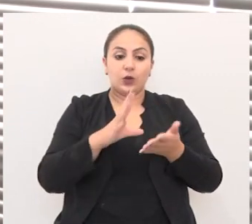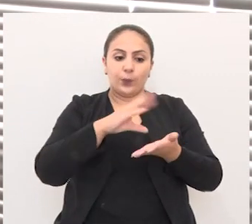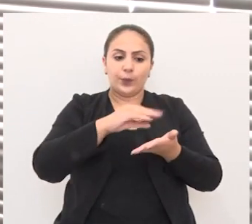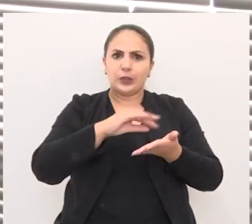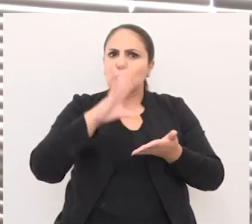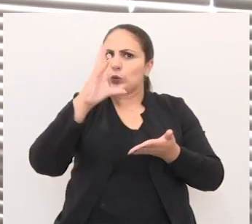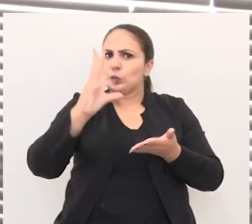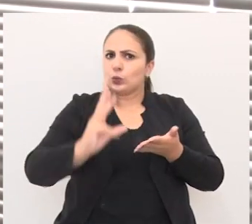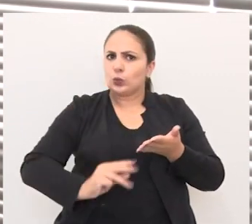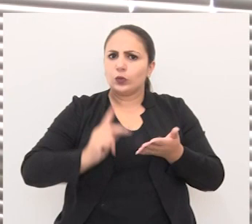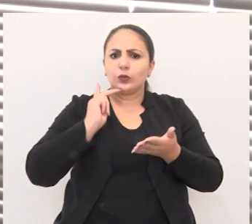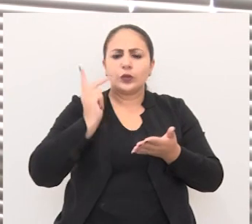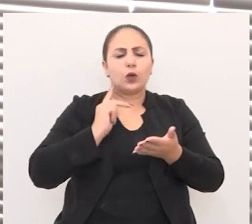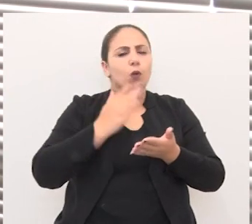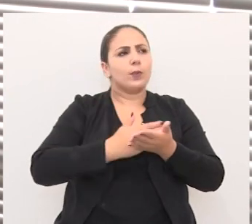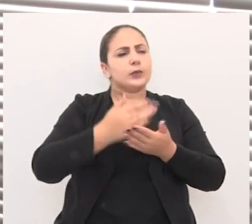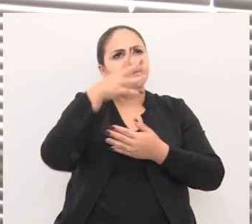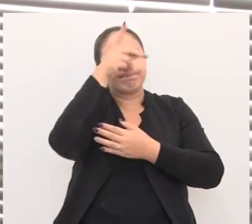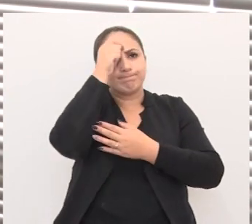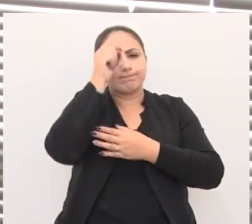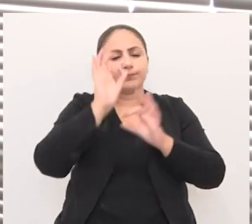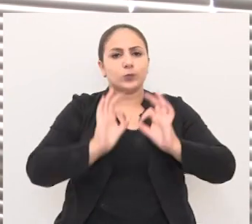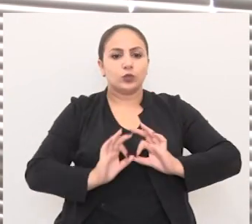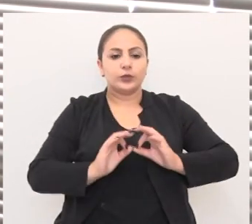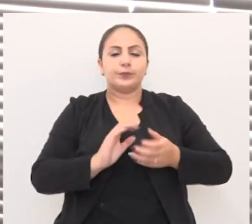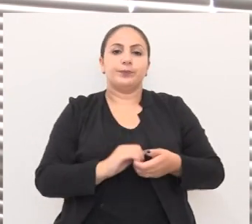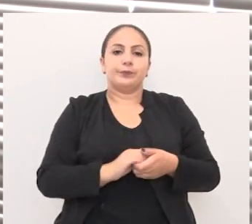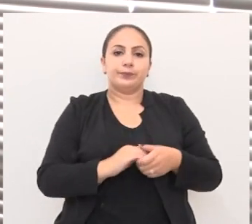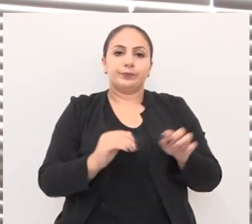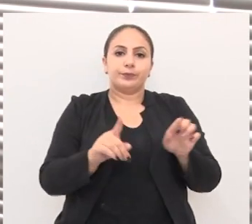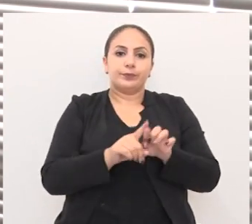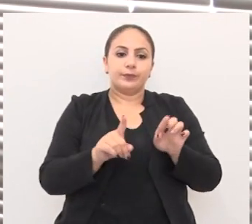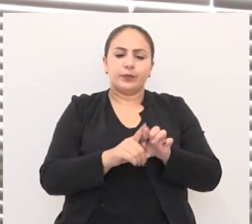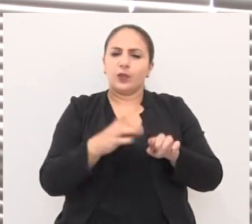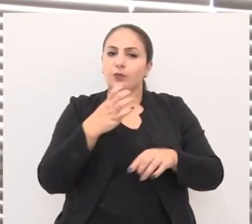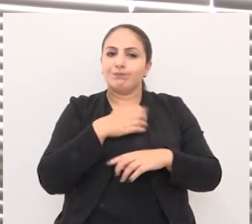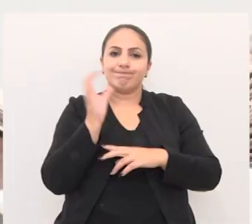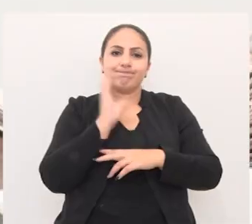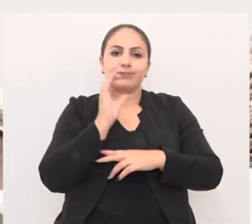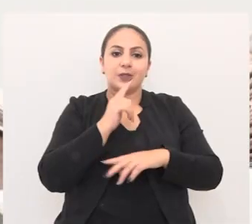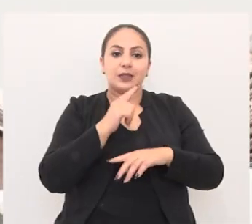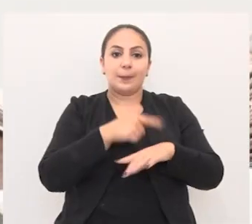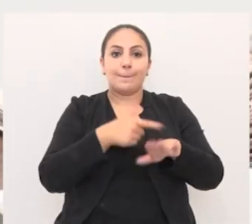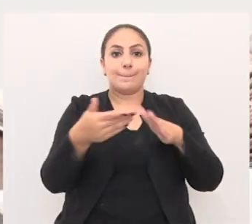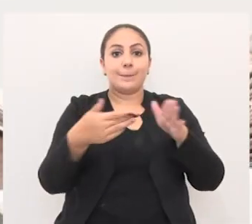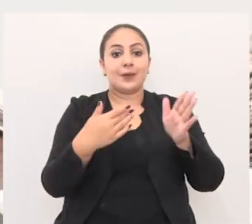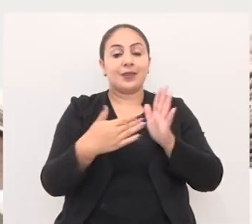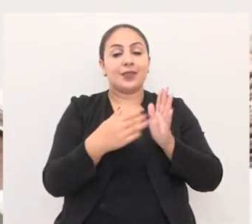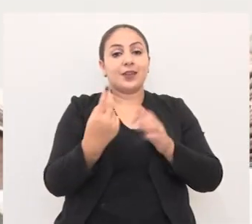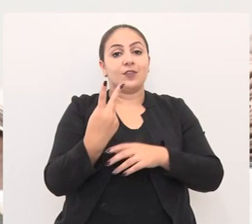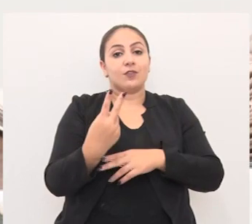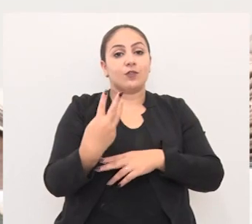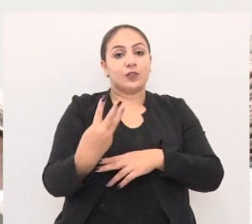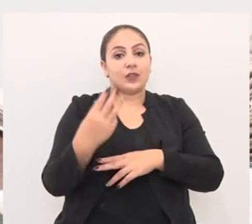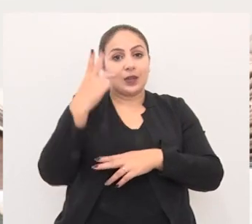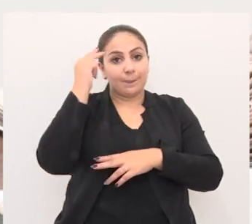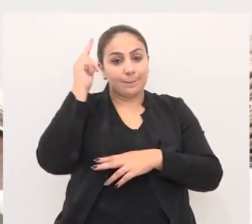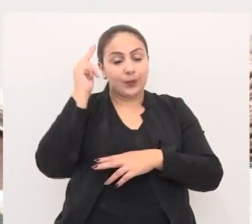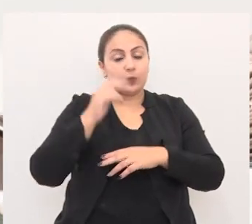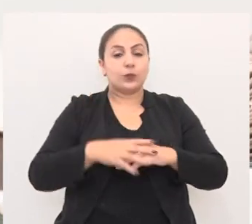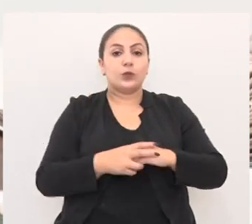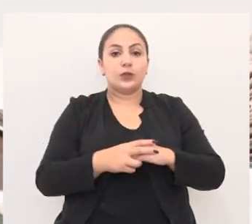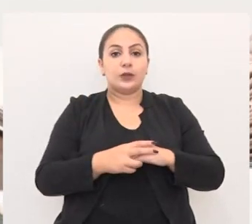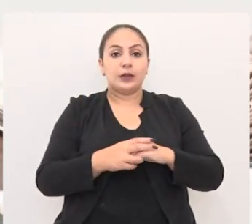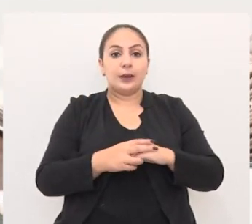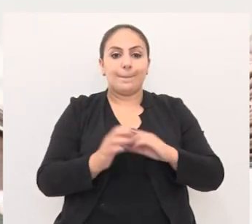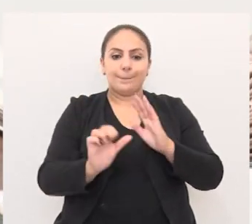né? Para que comece já a analisar o projeto. E o projeto, como veio em regime de urgência, ele tem prazo até 23 de abril. Então, na primeira sessão, dia